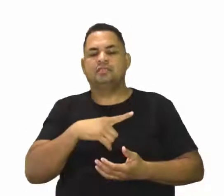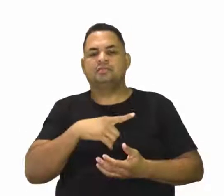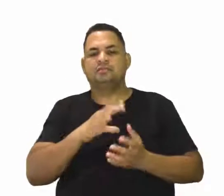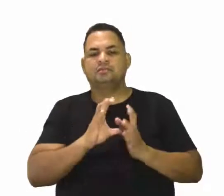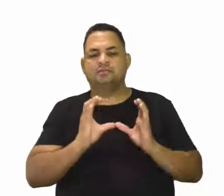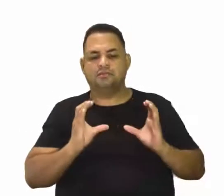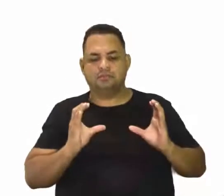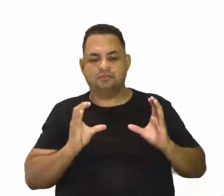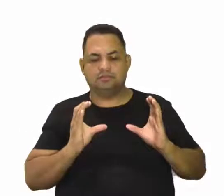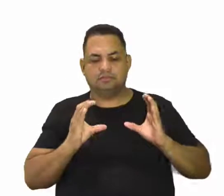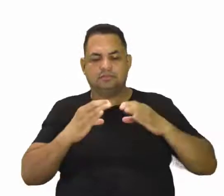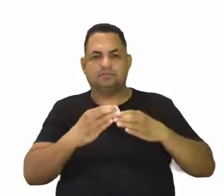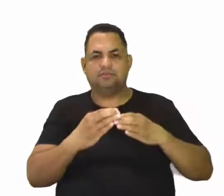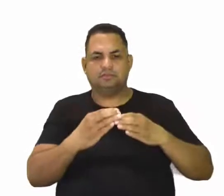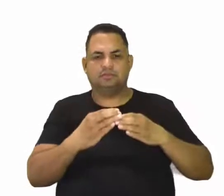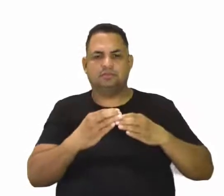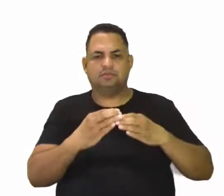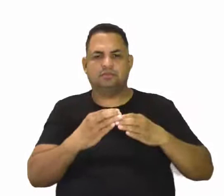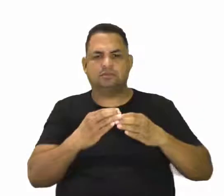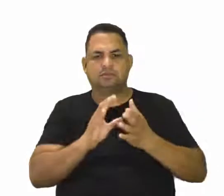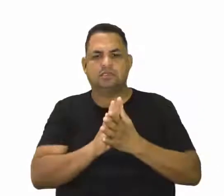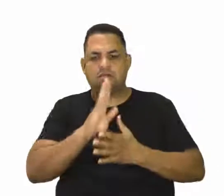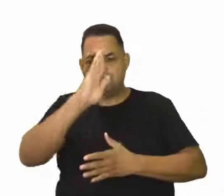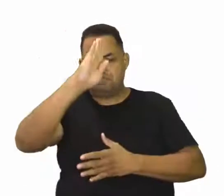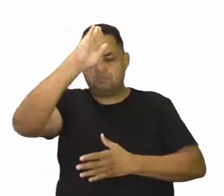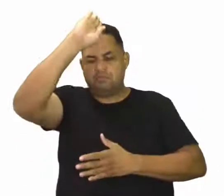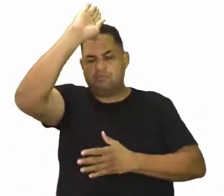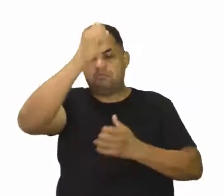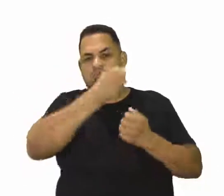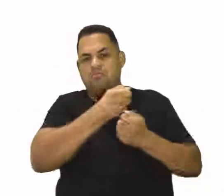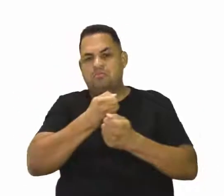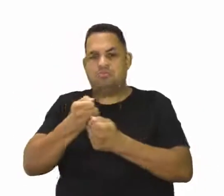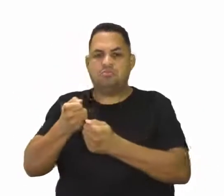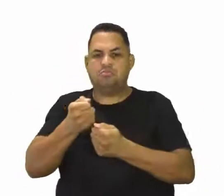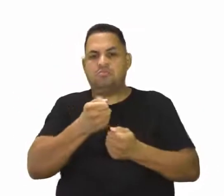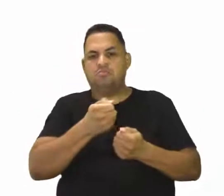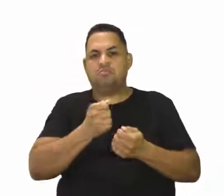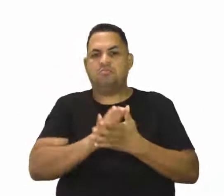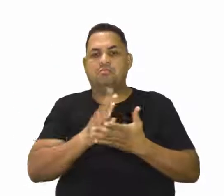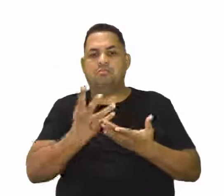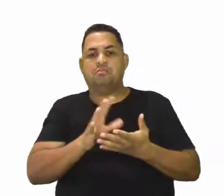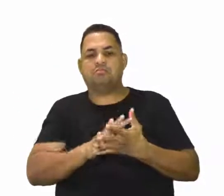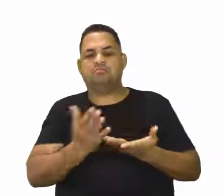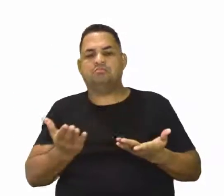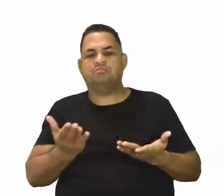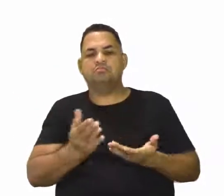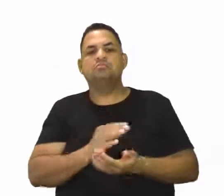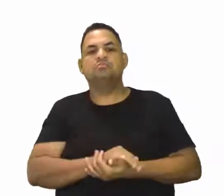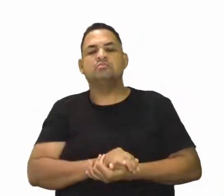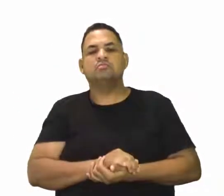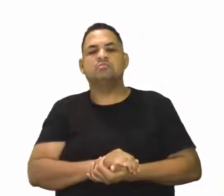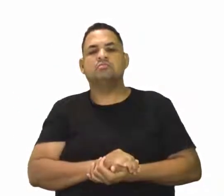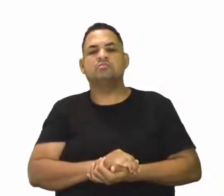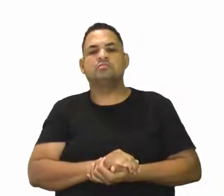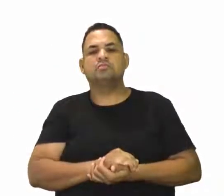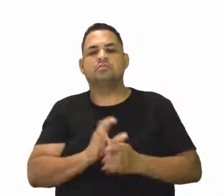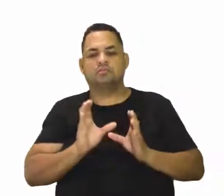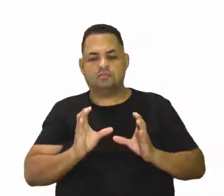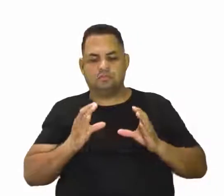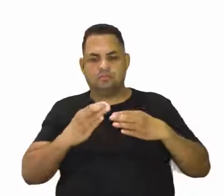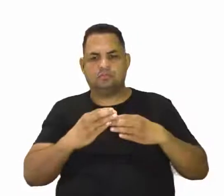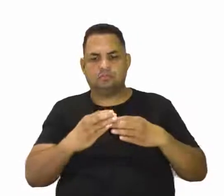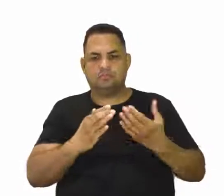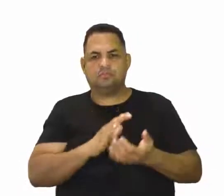grupo de Bombeiros que foram pegos de surpresa né esse